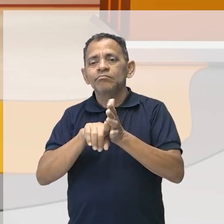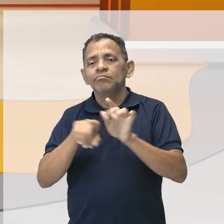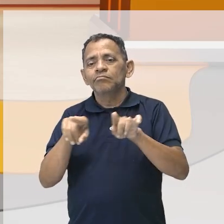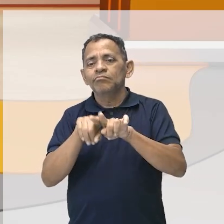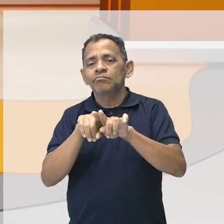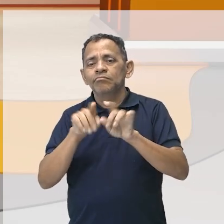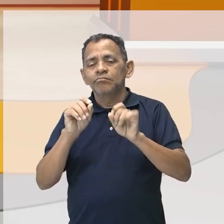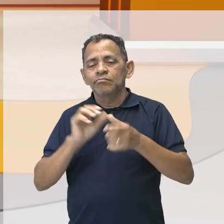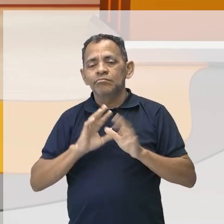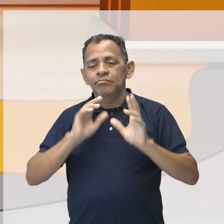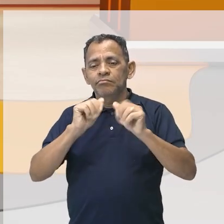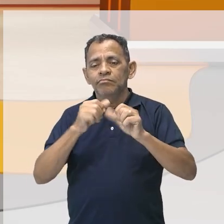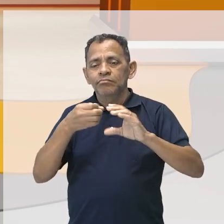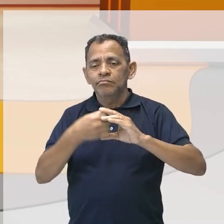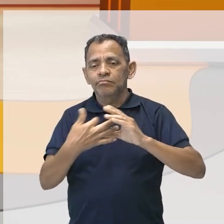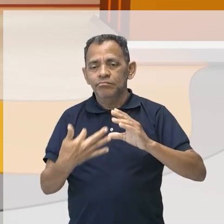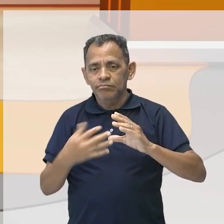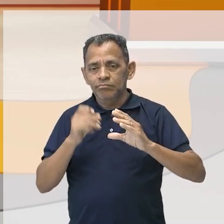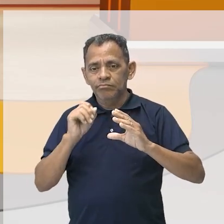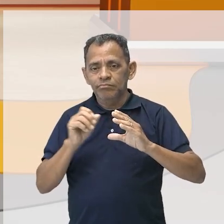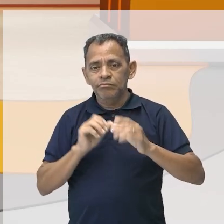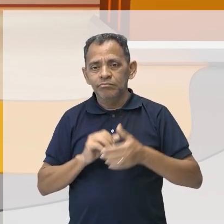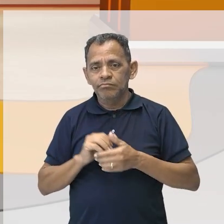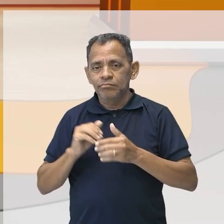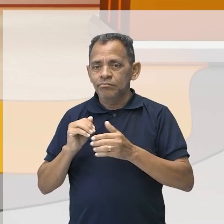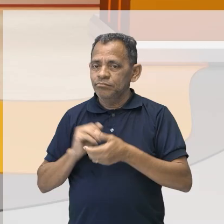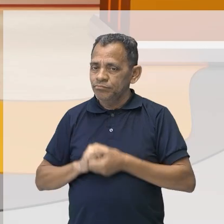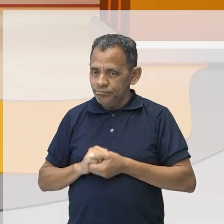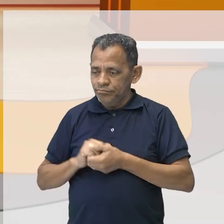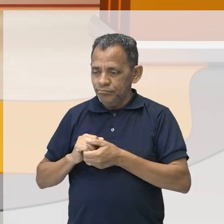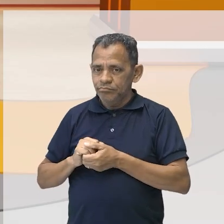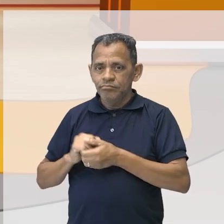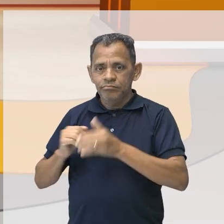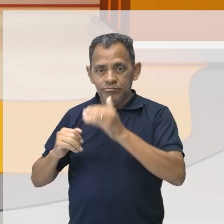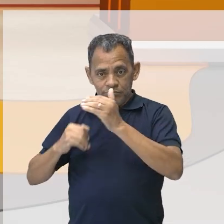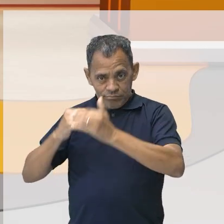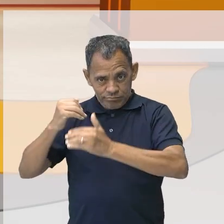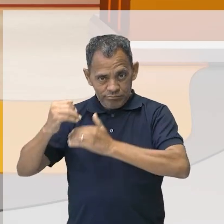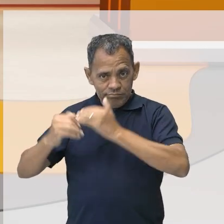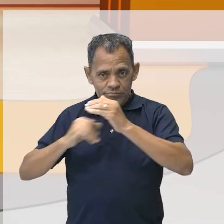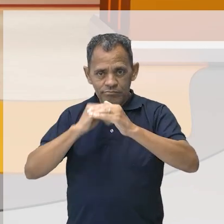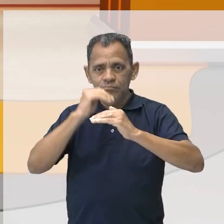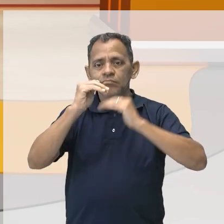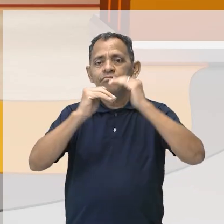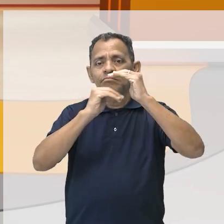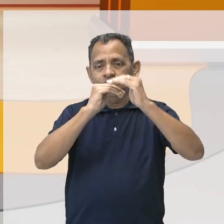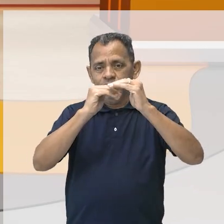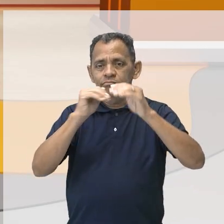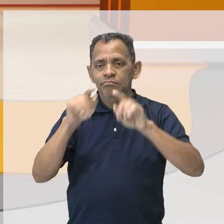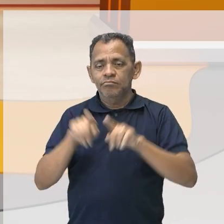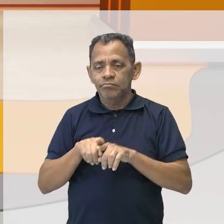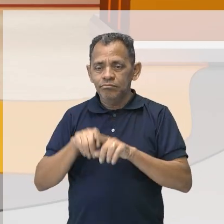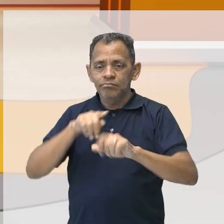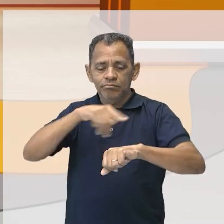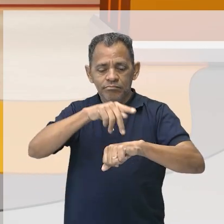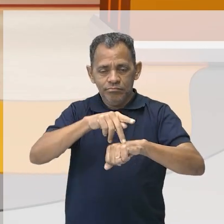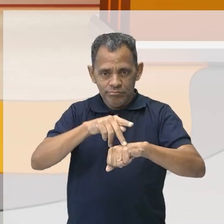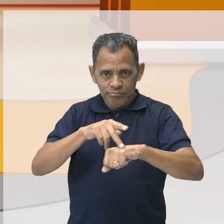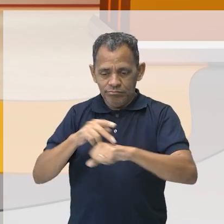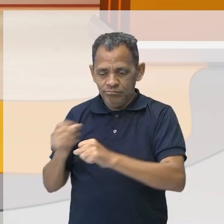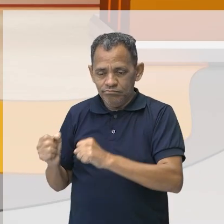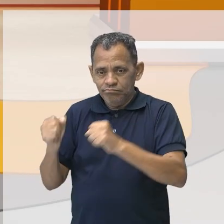né, todas essas características de evolução desses países que acabaram se tornando potências